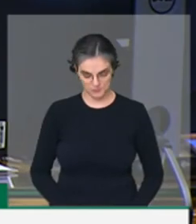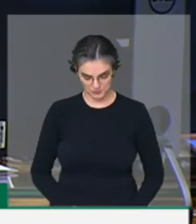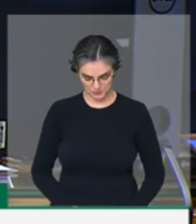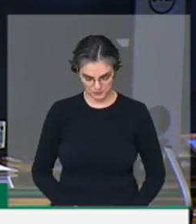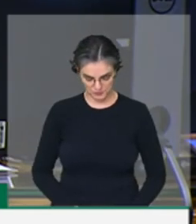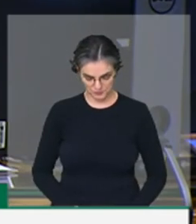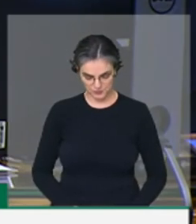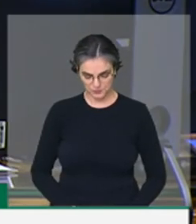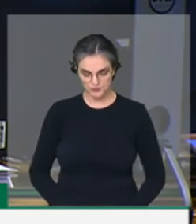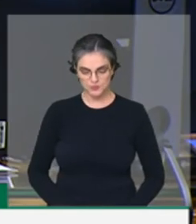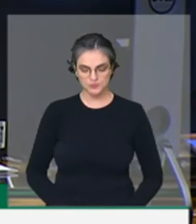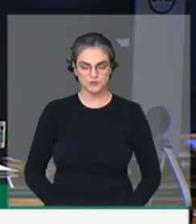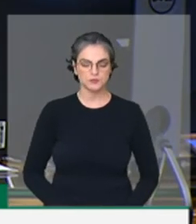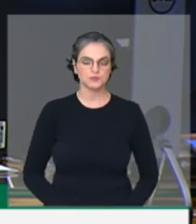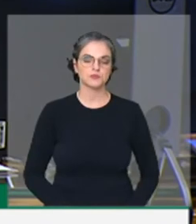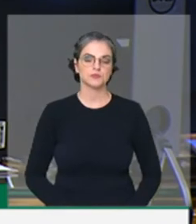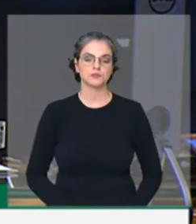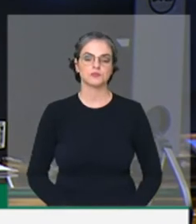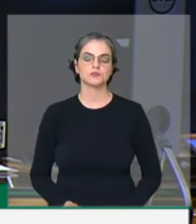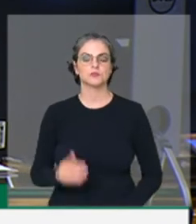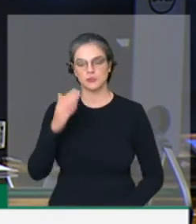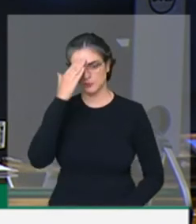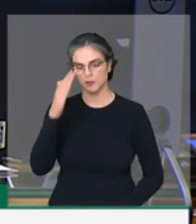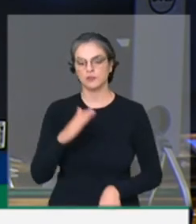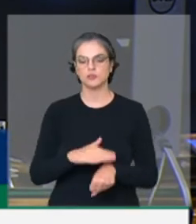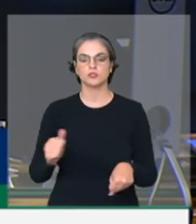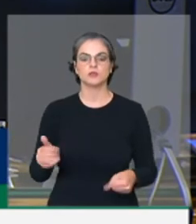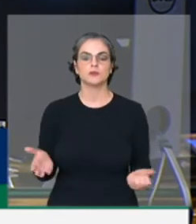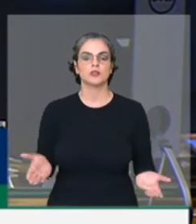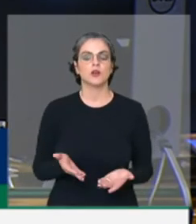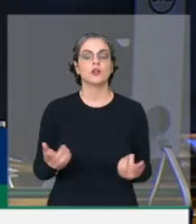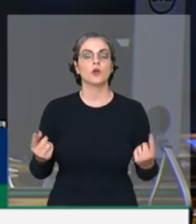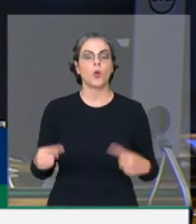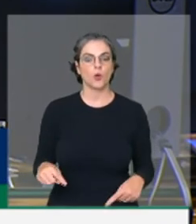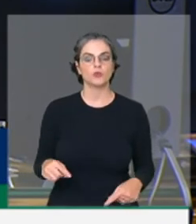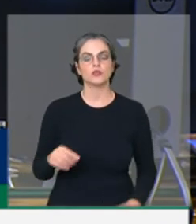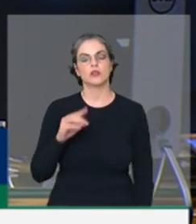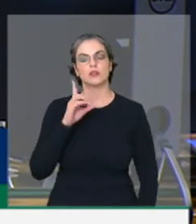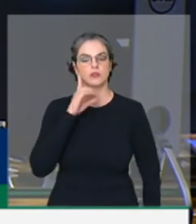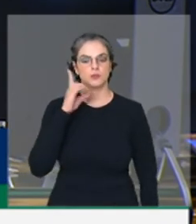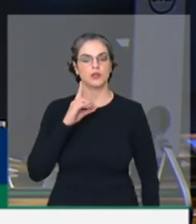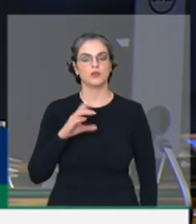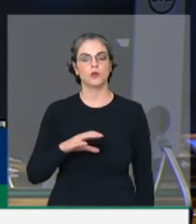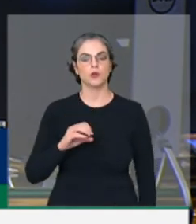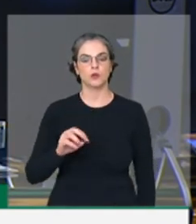O deputado, para encaminhar contra o relatório, deputado Coronel Tadeu.